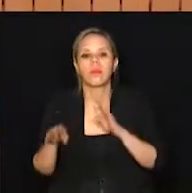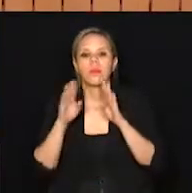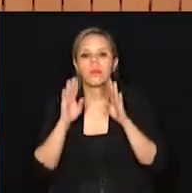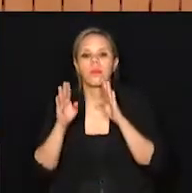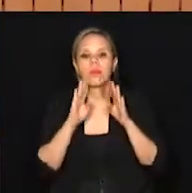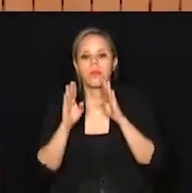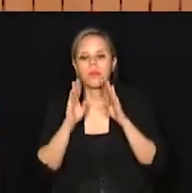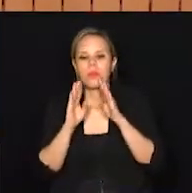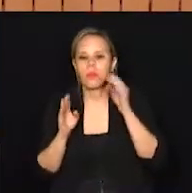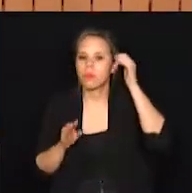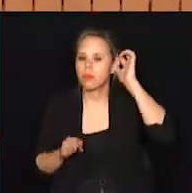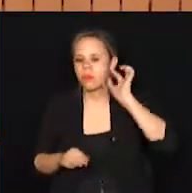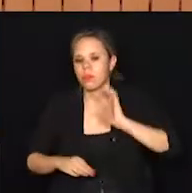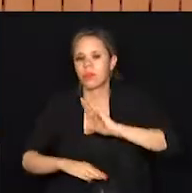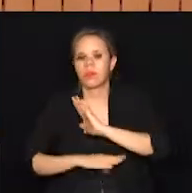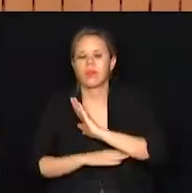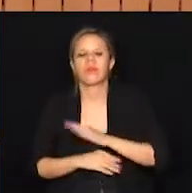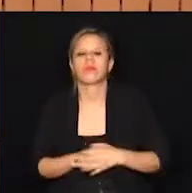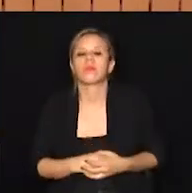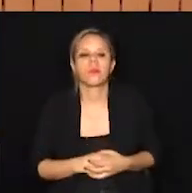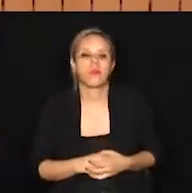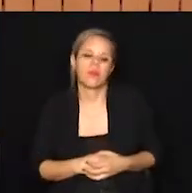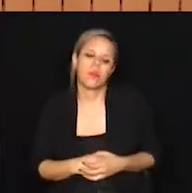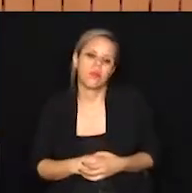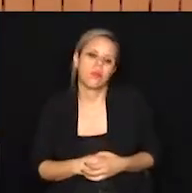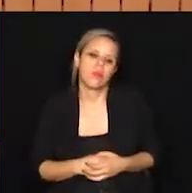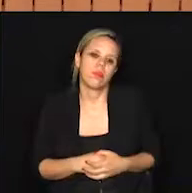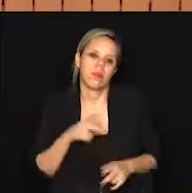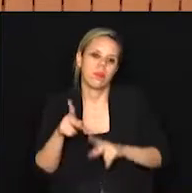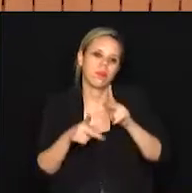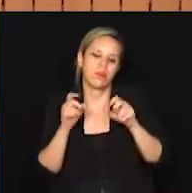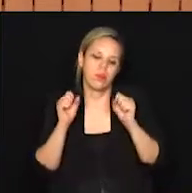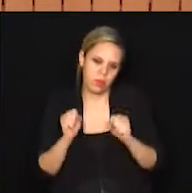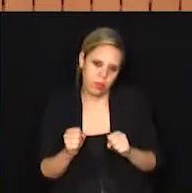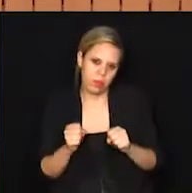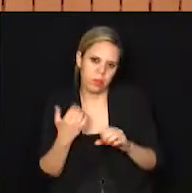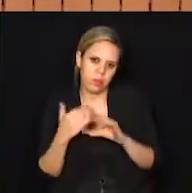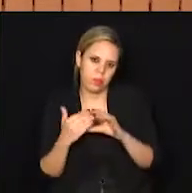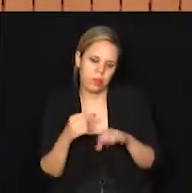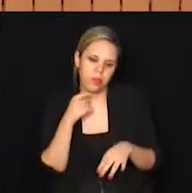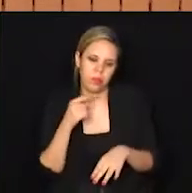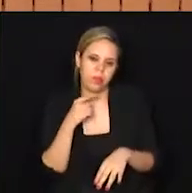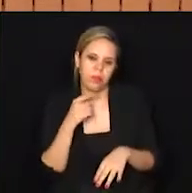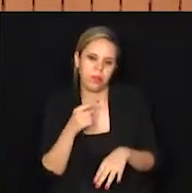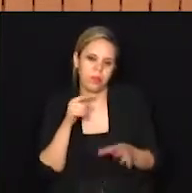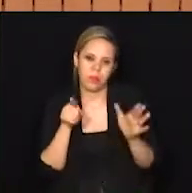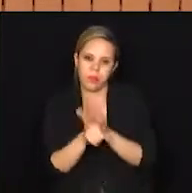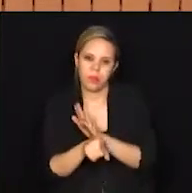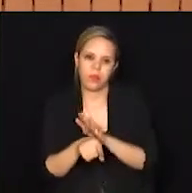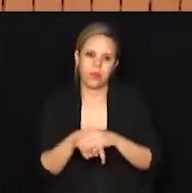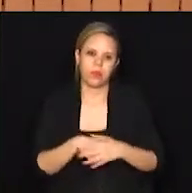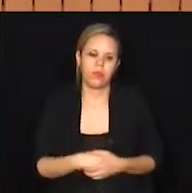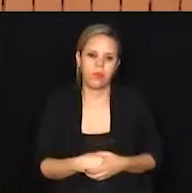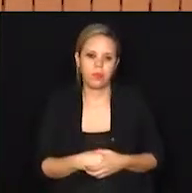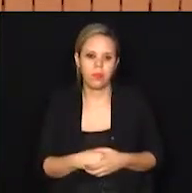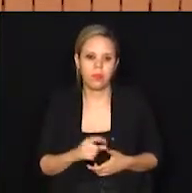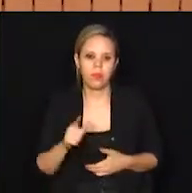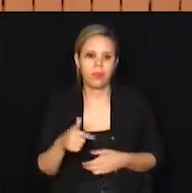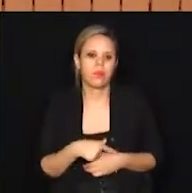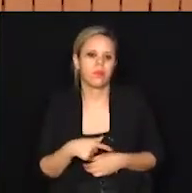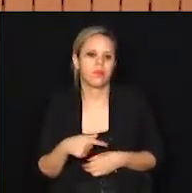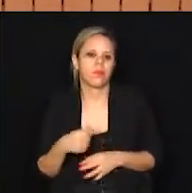Facebook também da Câmara Municipal de Campinas, e as pessoas podem enviar questionamentos e perguntas a partir dos